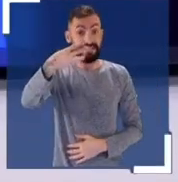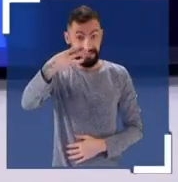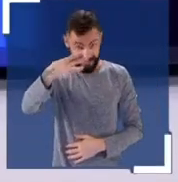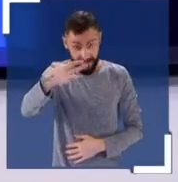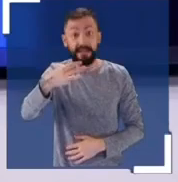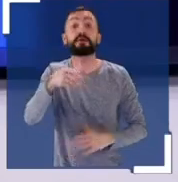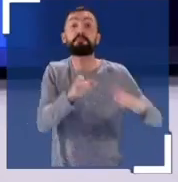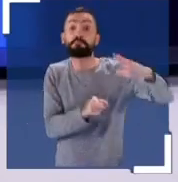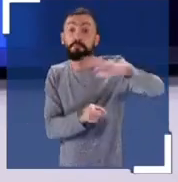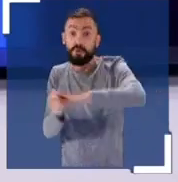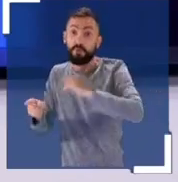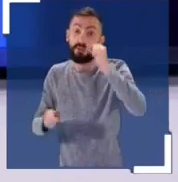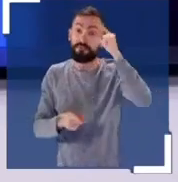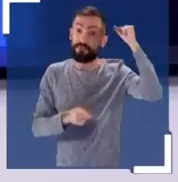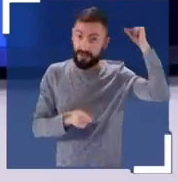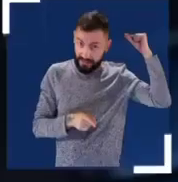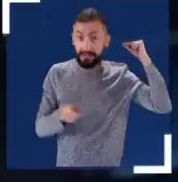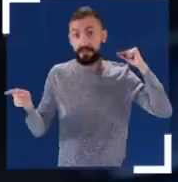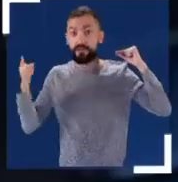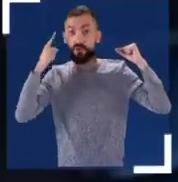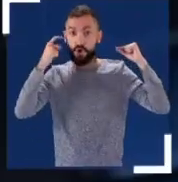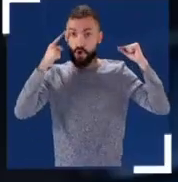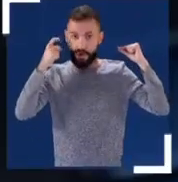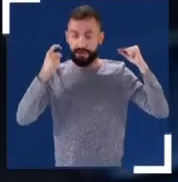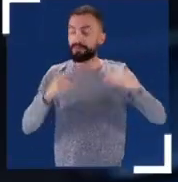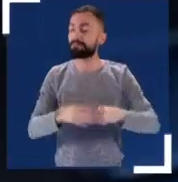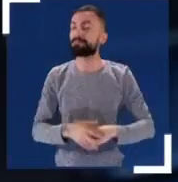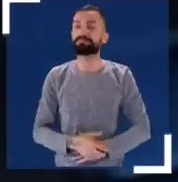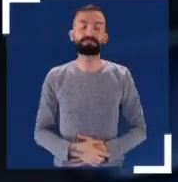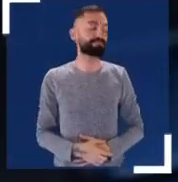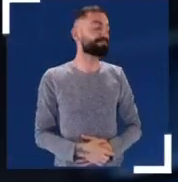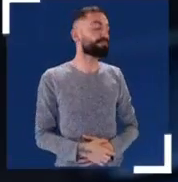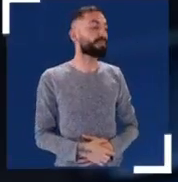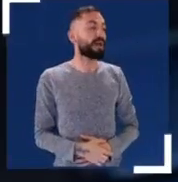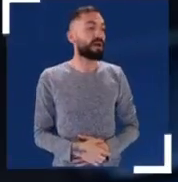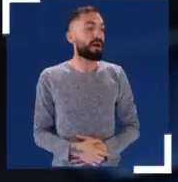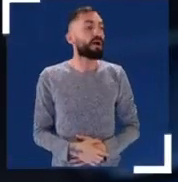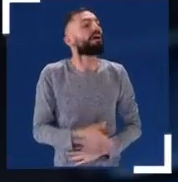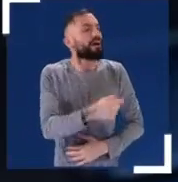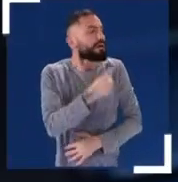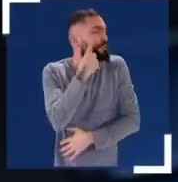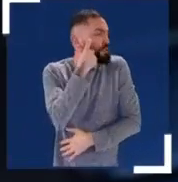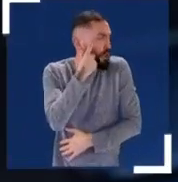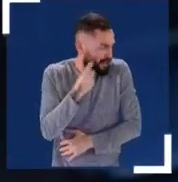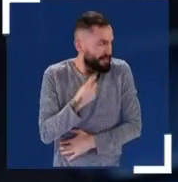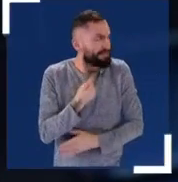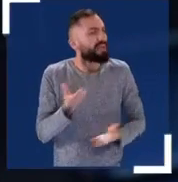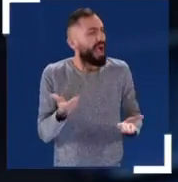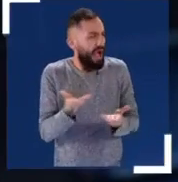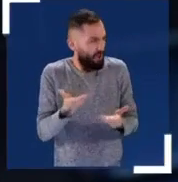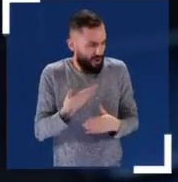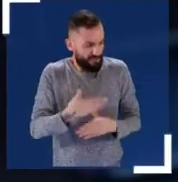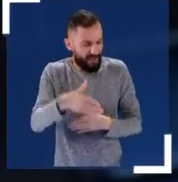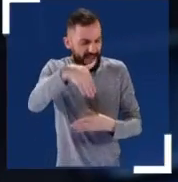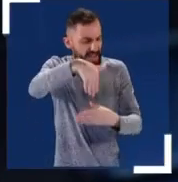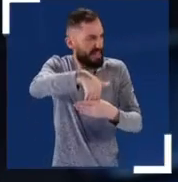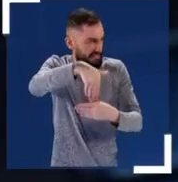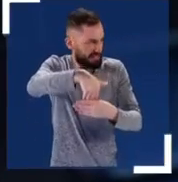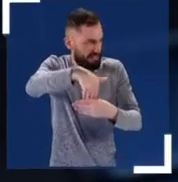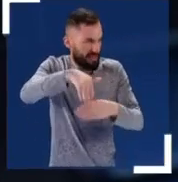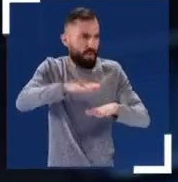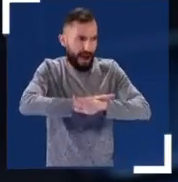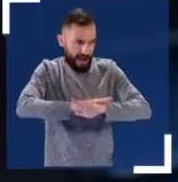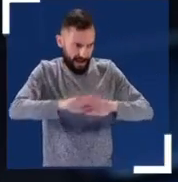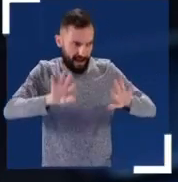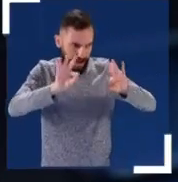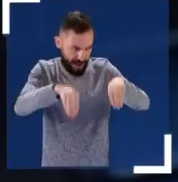a João Dória. Por favor, candidato. Bom, Dória, nós estamos aqui completando uma eleição e durante